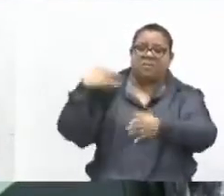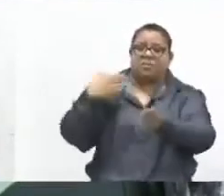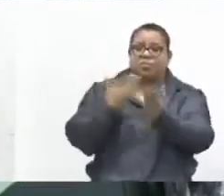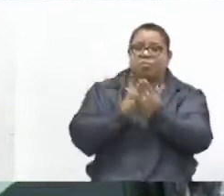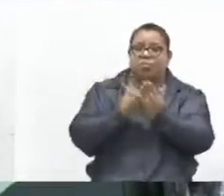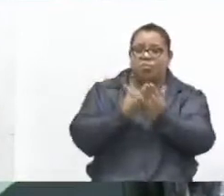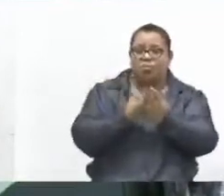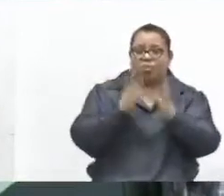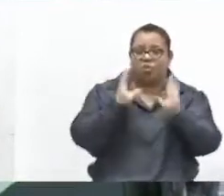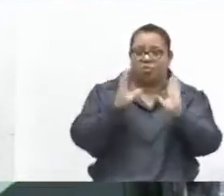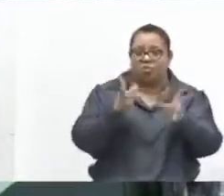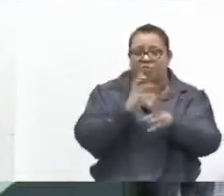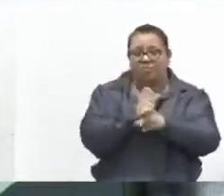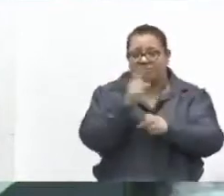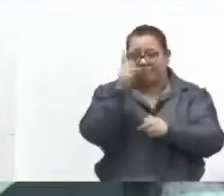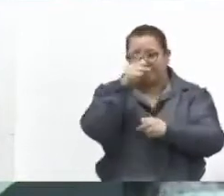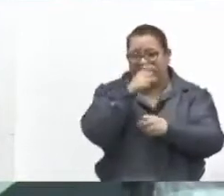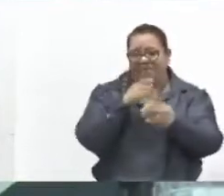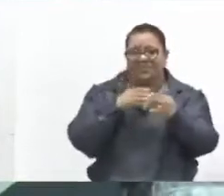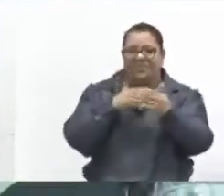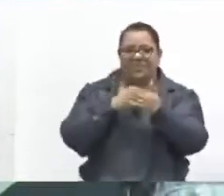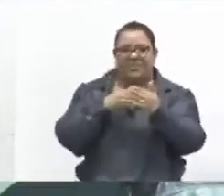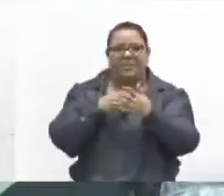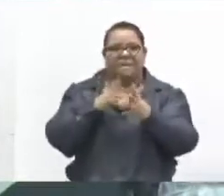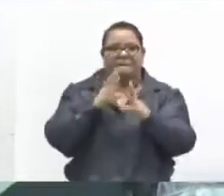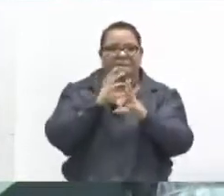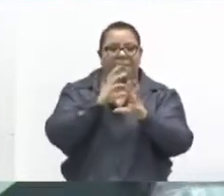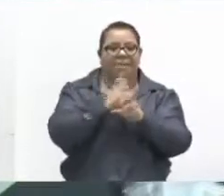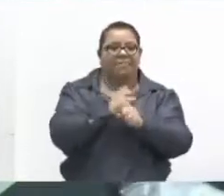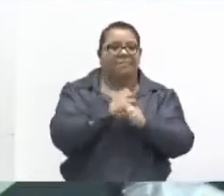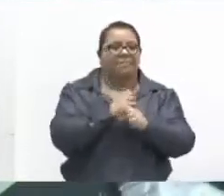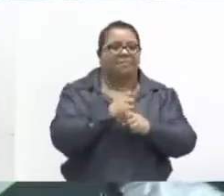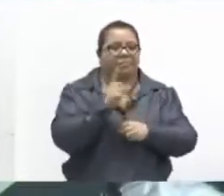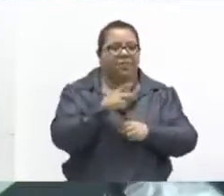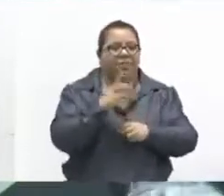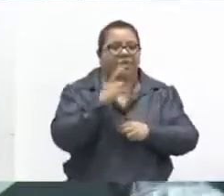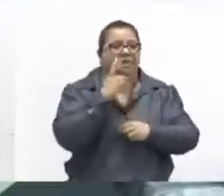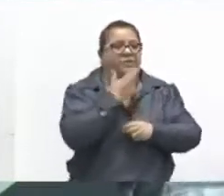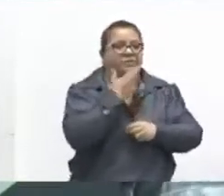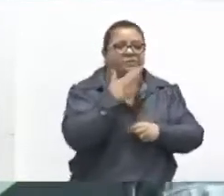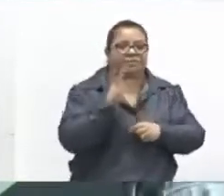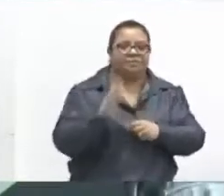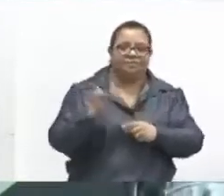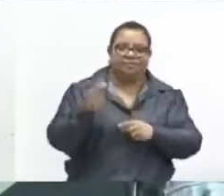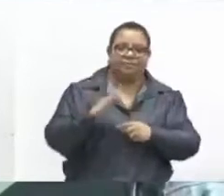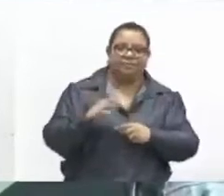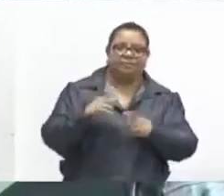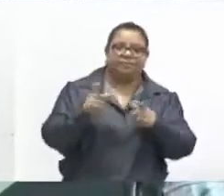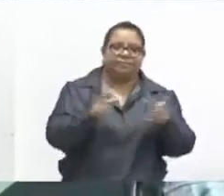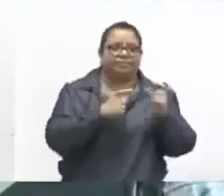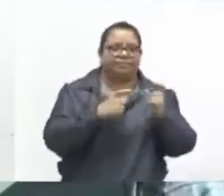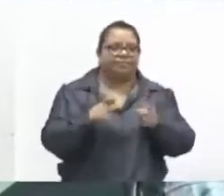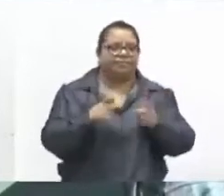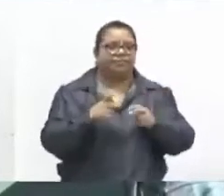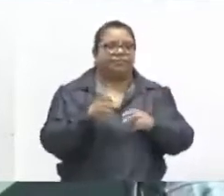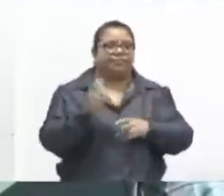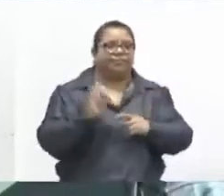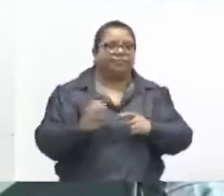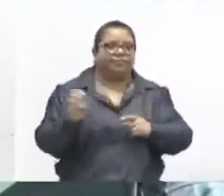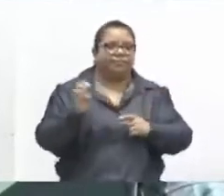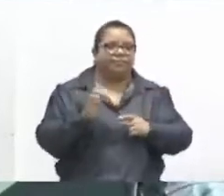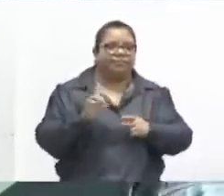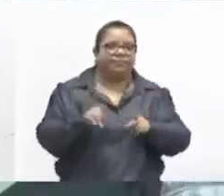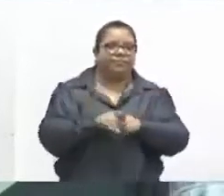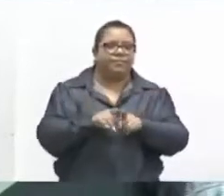dizem sobre a dificuldade de implantação do restaurante universitário nos locais. Como a gente, enquanto Estado,